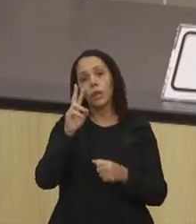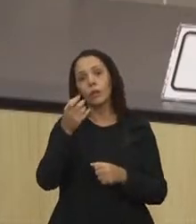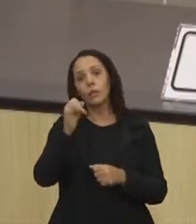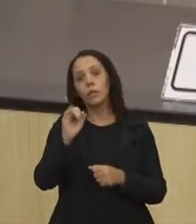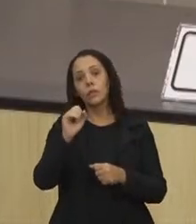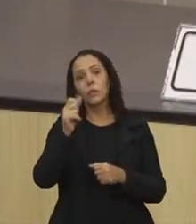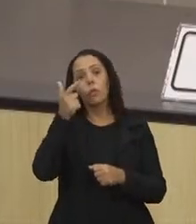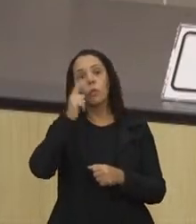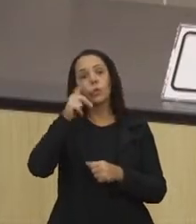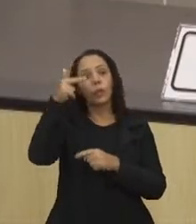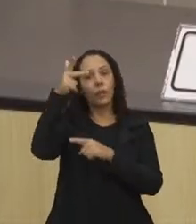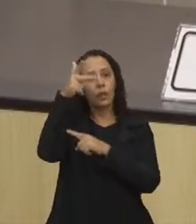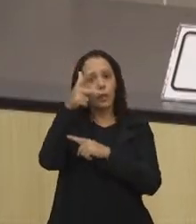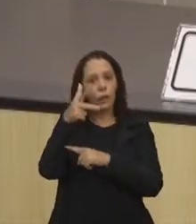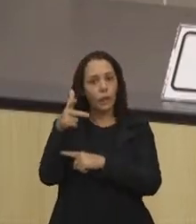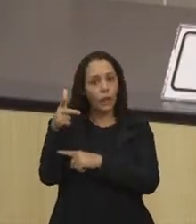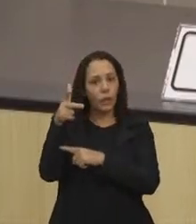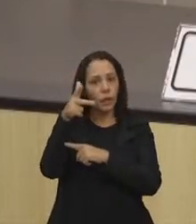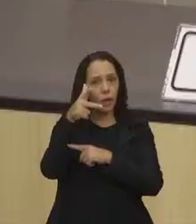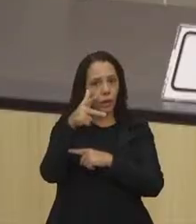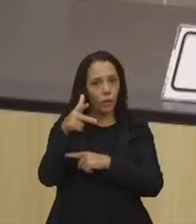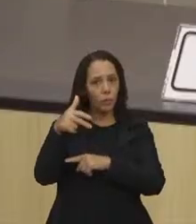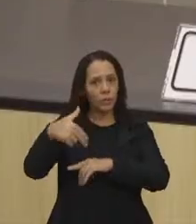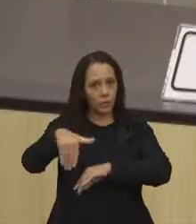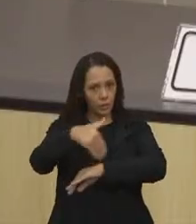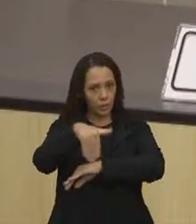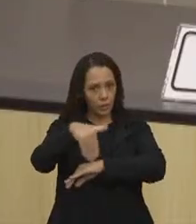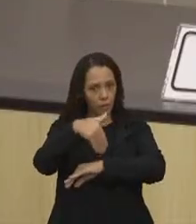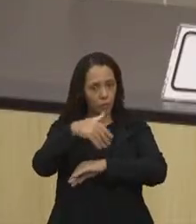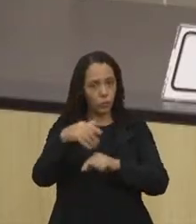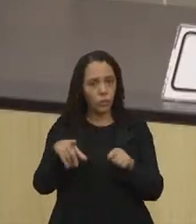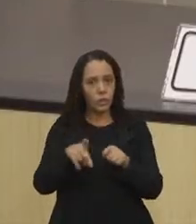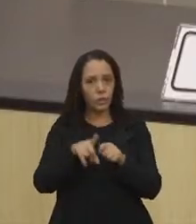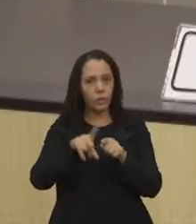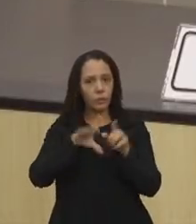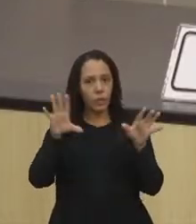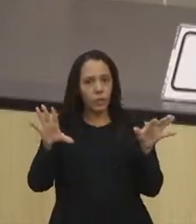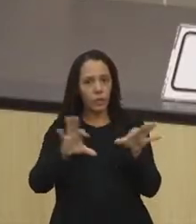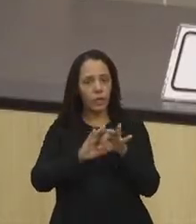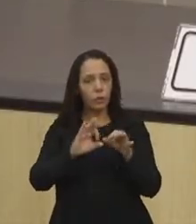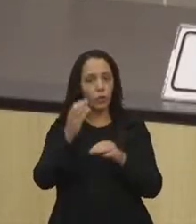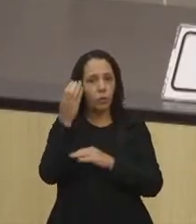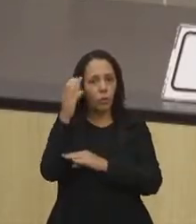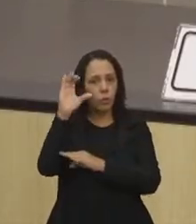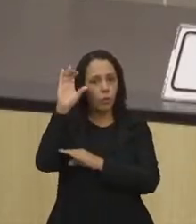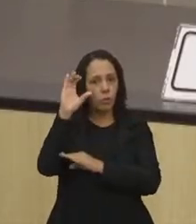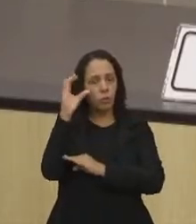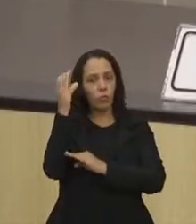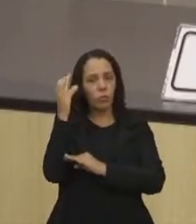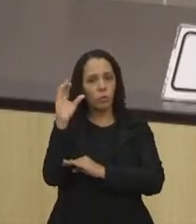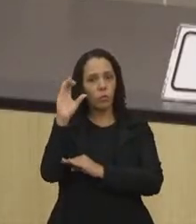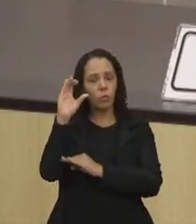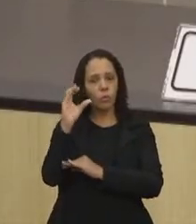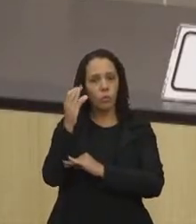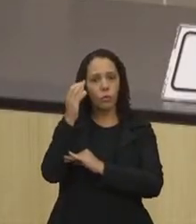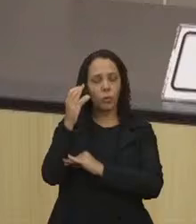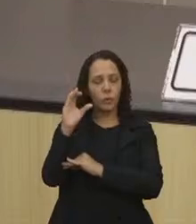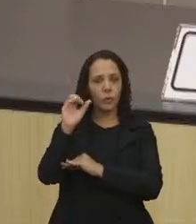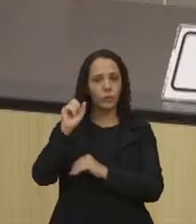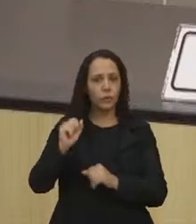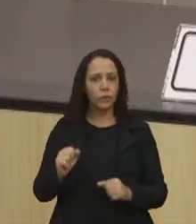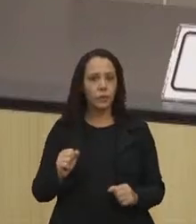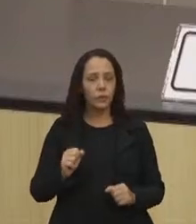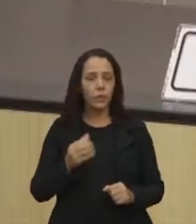de câmeras, né, no perímetro e interligá-las ao COI, que vai vir de encontro,